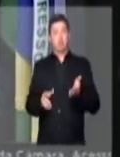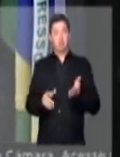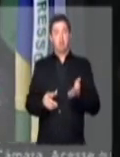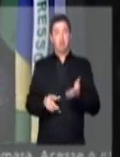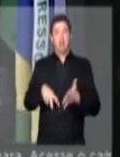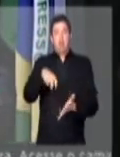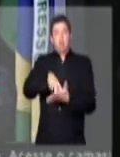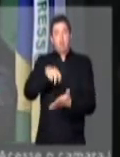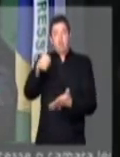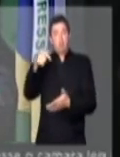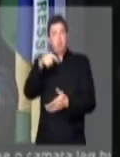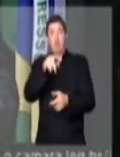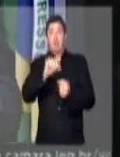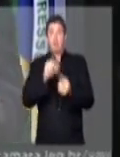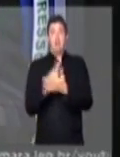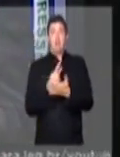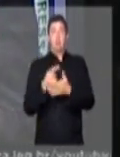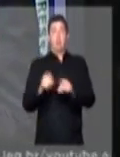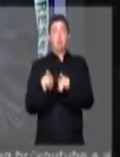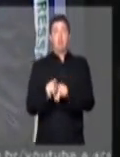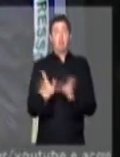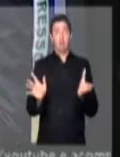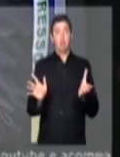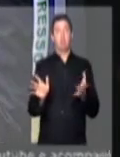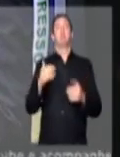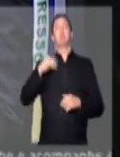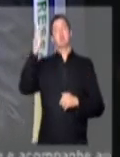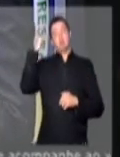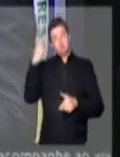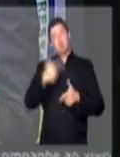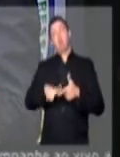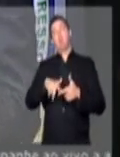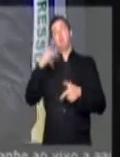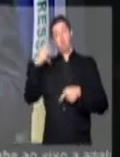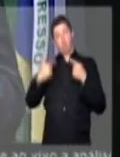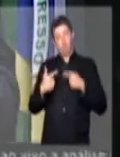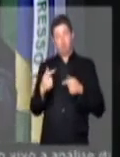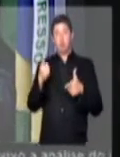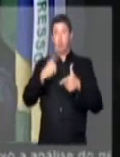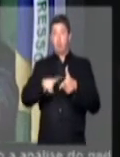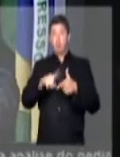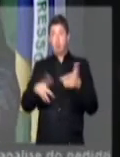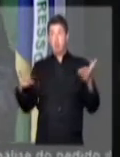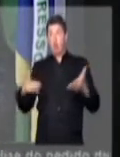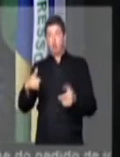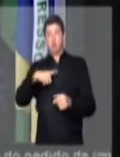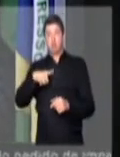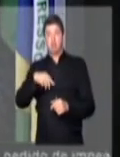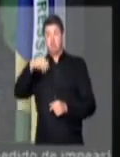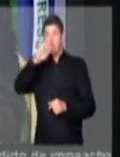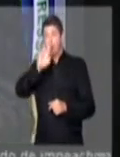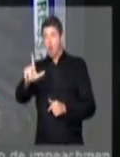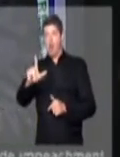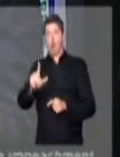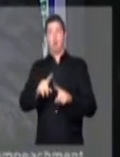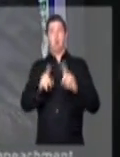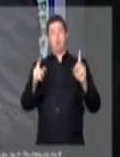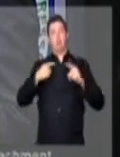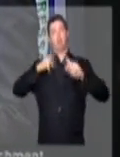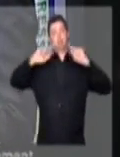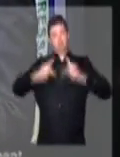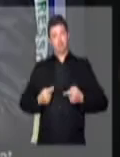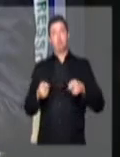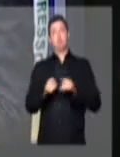pela impunidade. Sei dos problemas políticos e a crise moral que vivemos, mas reconheço os